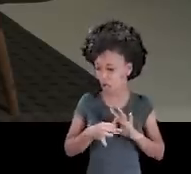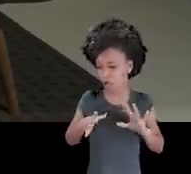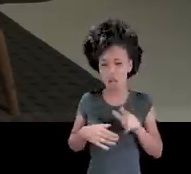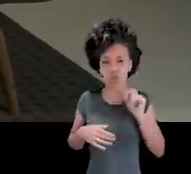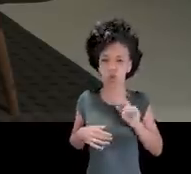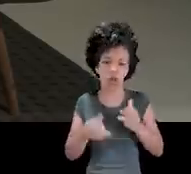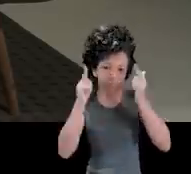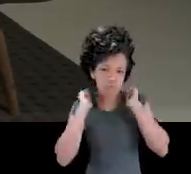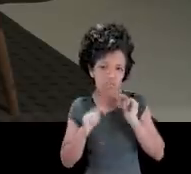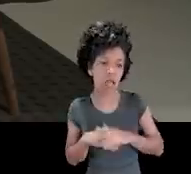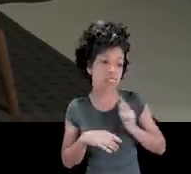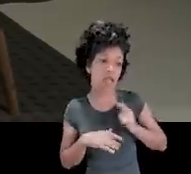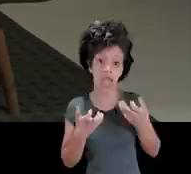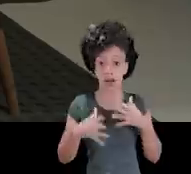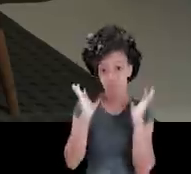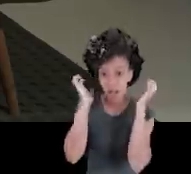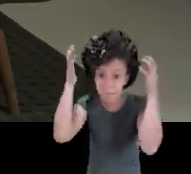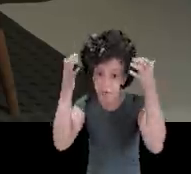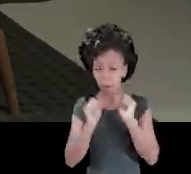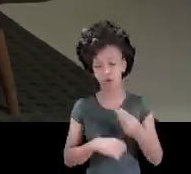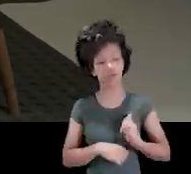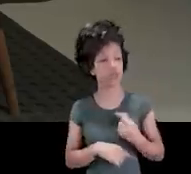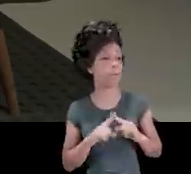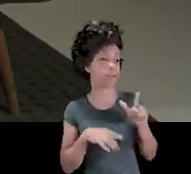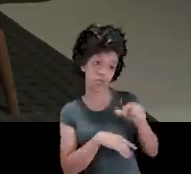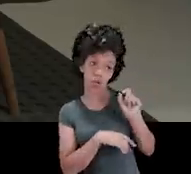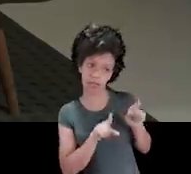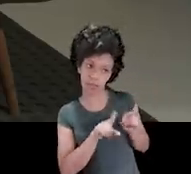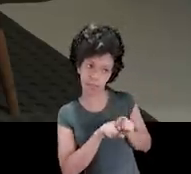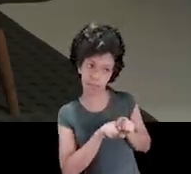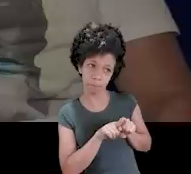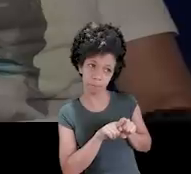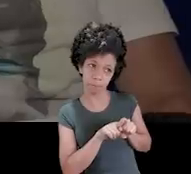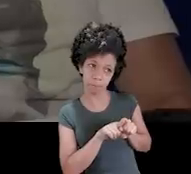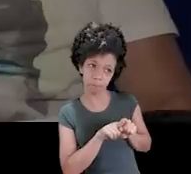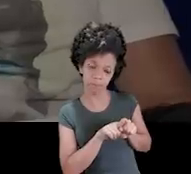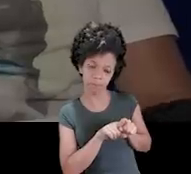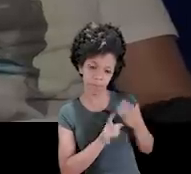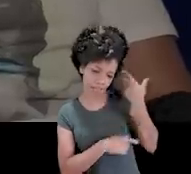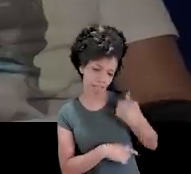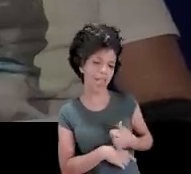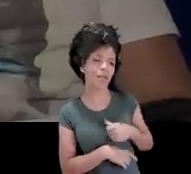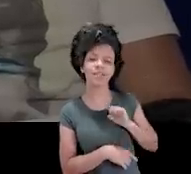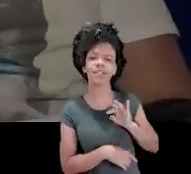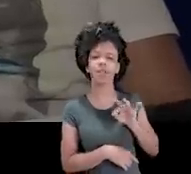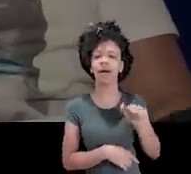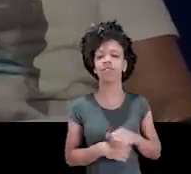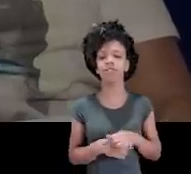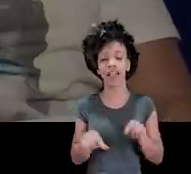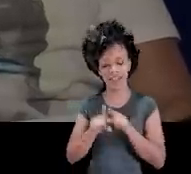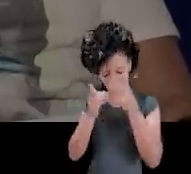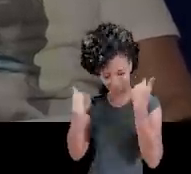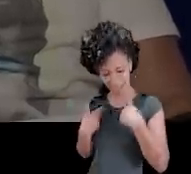escolheu ser careca. Tem gente que quer escolher ser cabeludo. Você pode viver isso. Ah, mas você pode escolher uma coisa também. É. Sou eu, Sebastian. Seja você também,